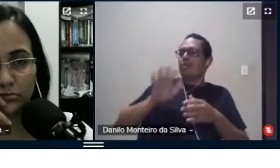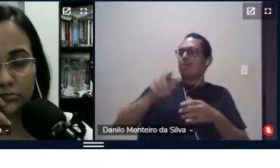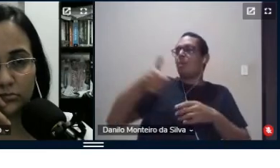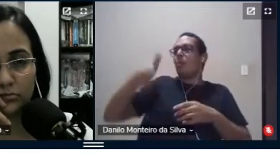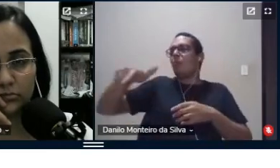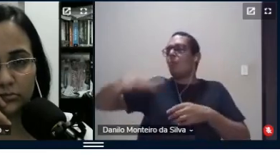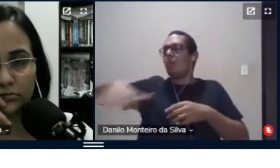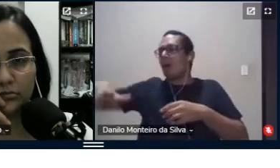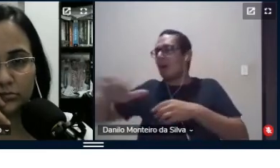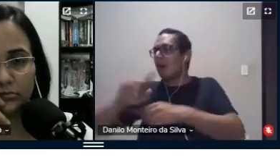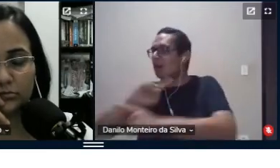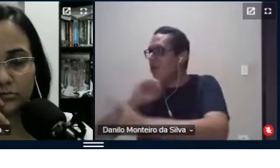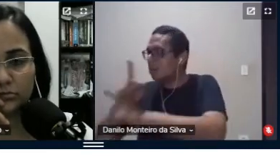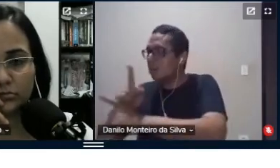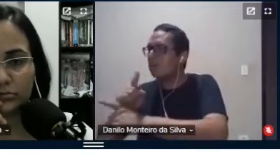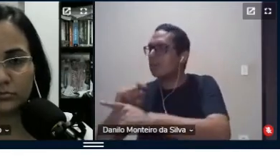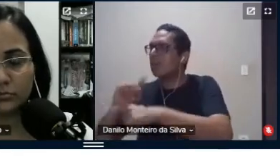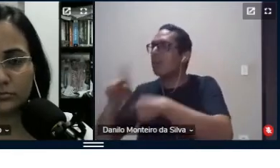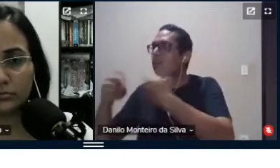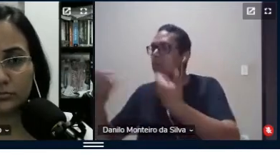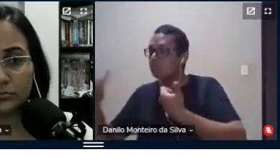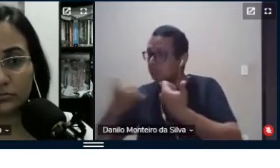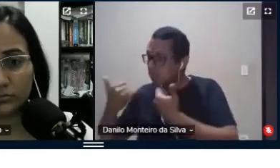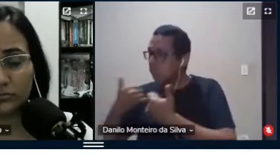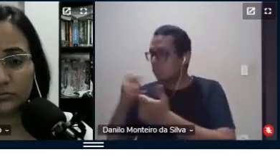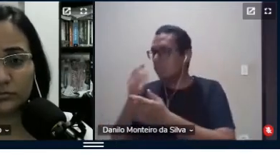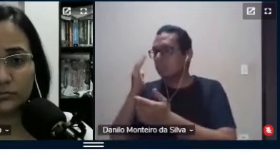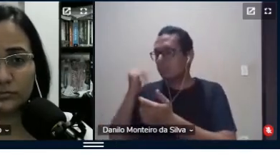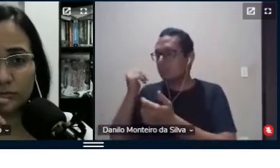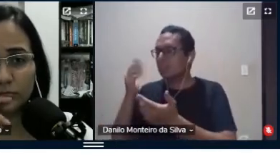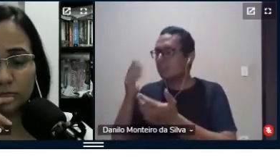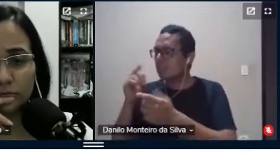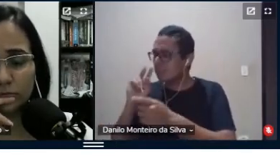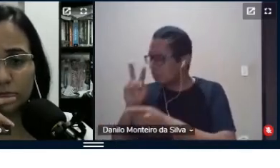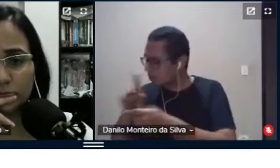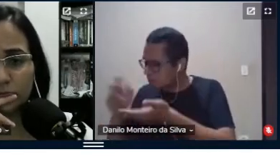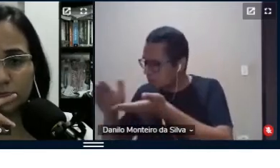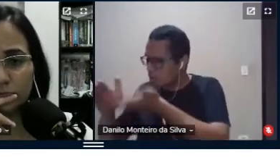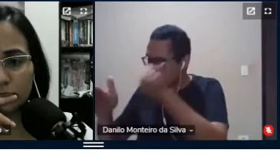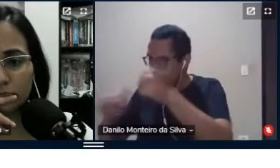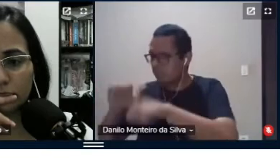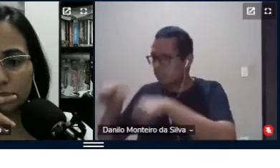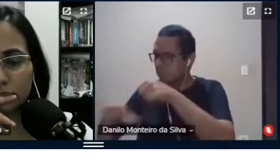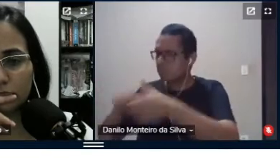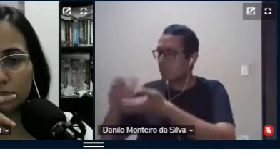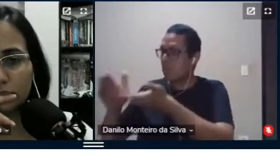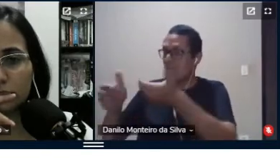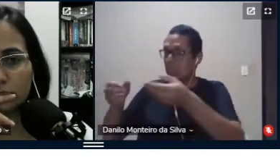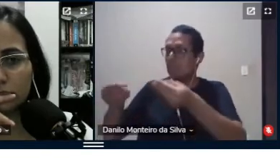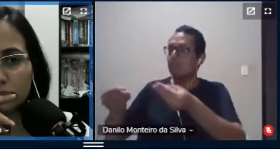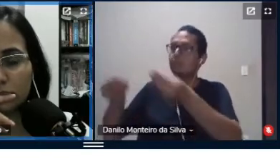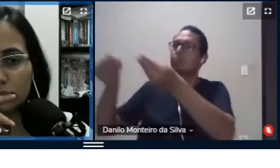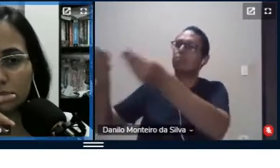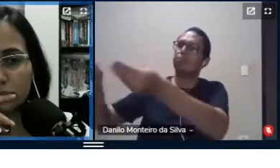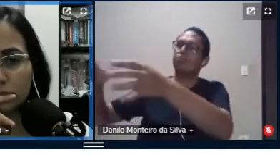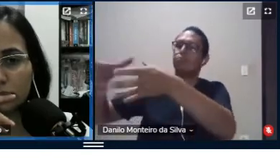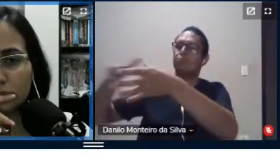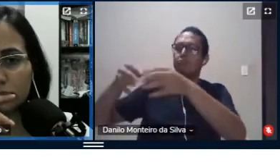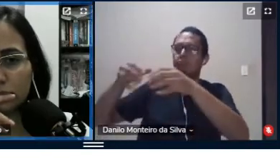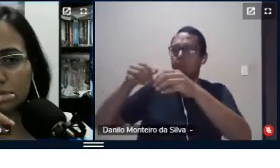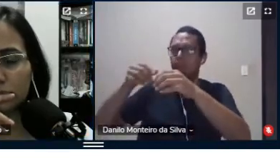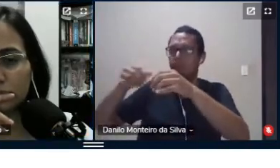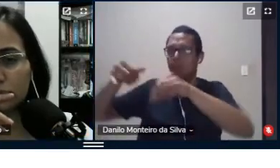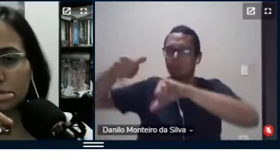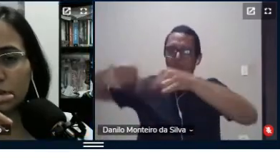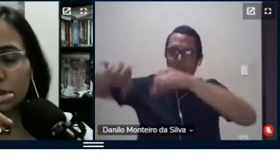tiveram que remover da asa a peça de estrutura e mandou para o laboratório de metrologia, eu acho.